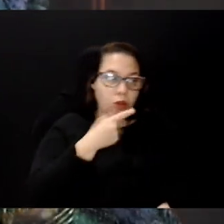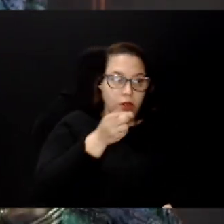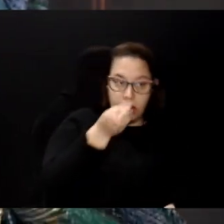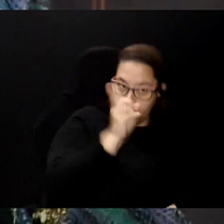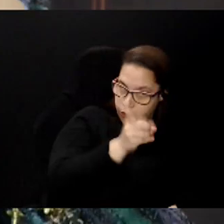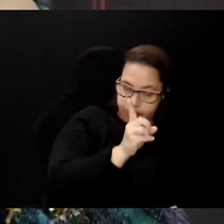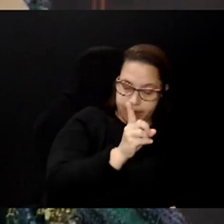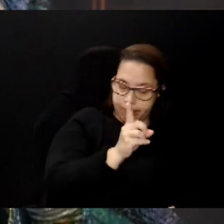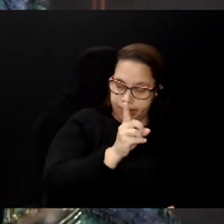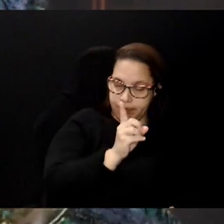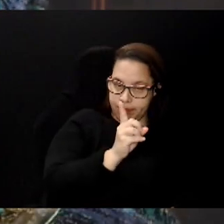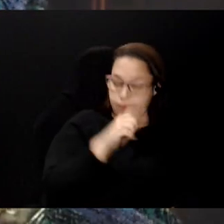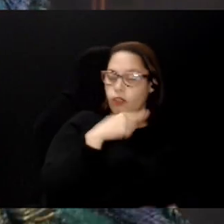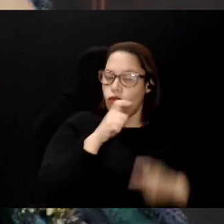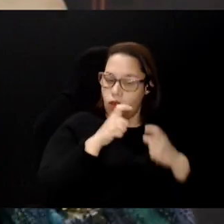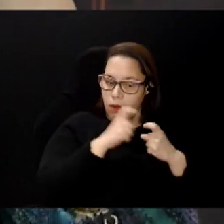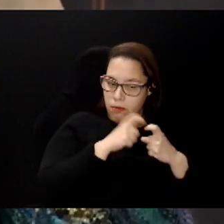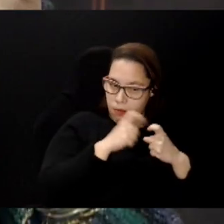Médico,